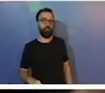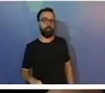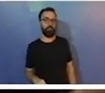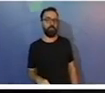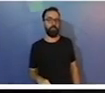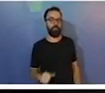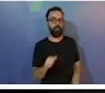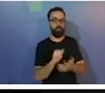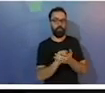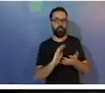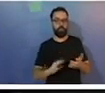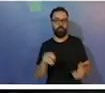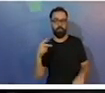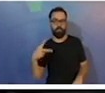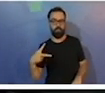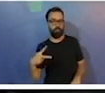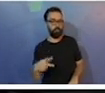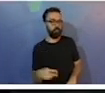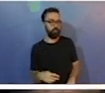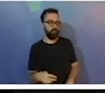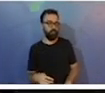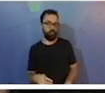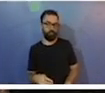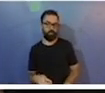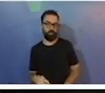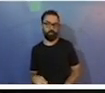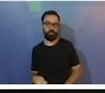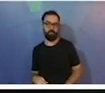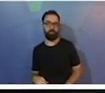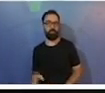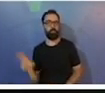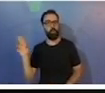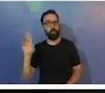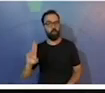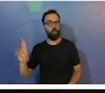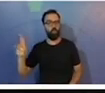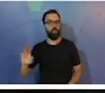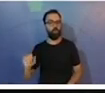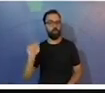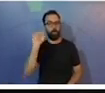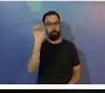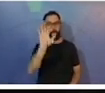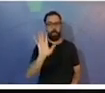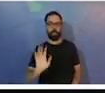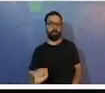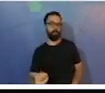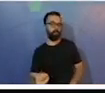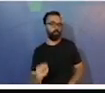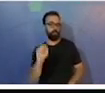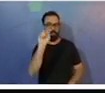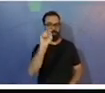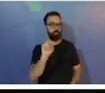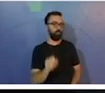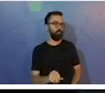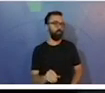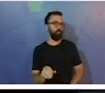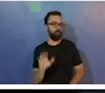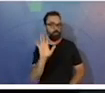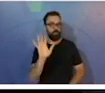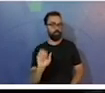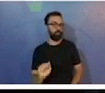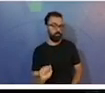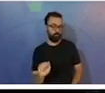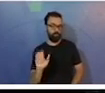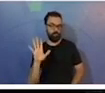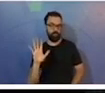Vamos fazer o exercício 2. Utilize o seu atlas. Vamos utilizar agora esses mapas, certo? Em qual